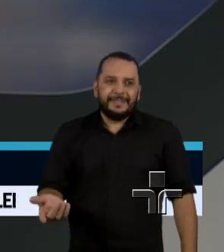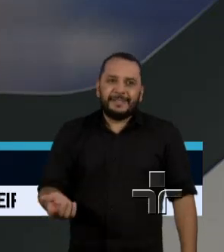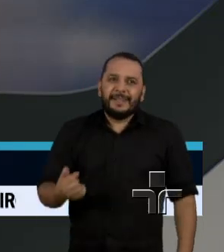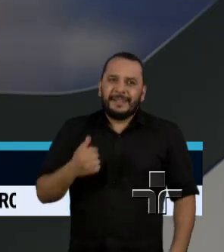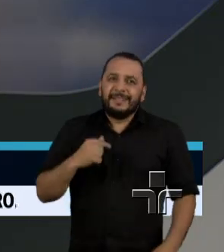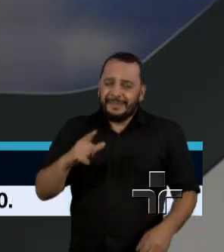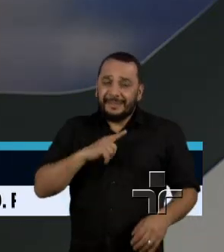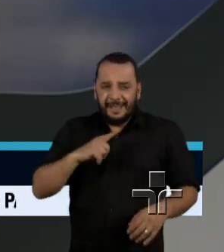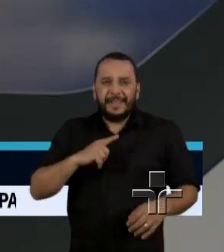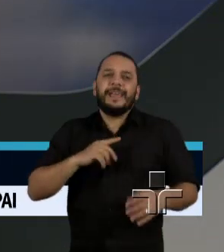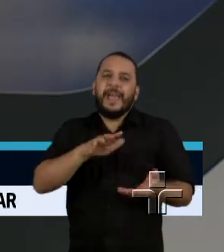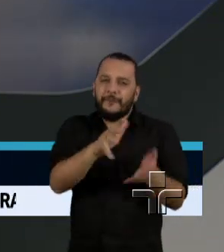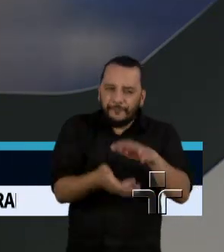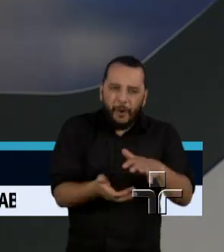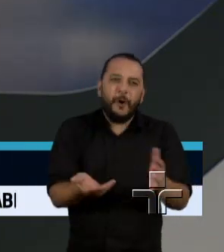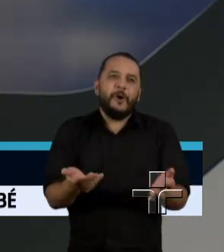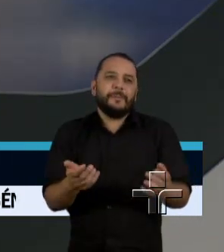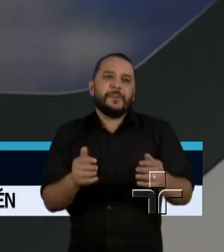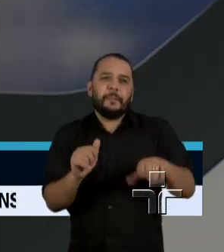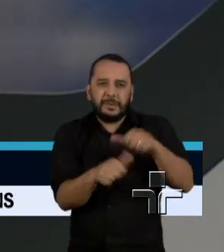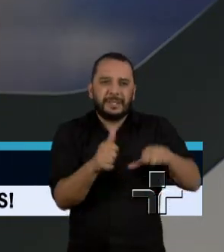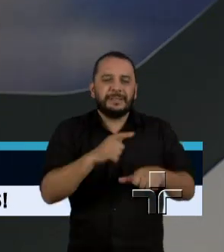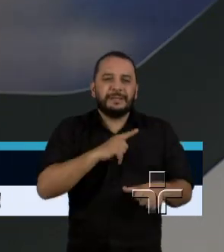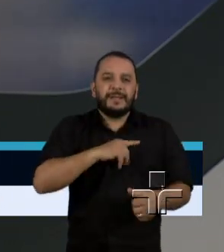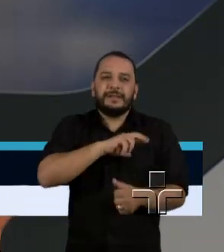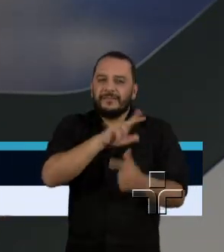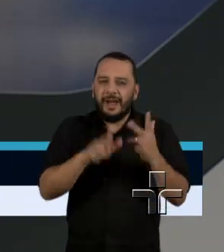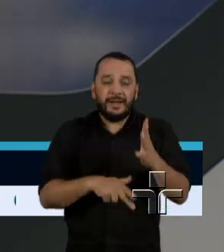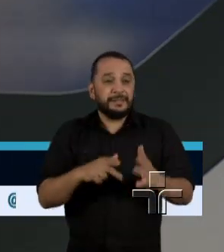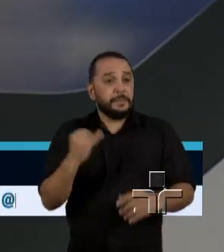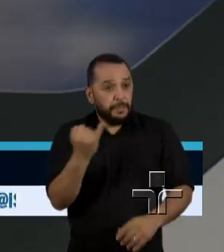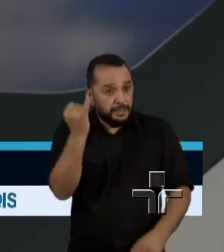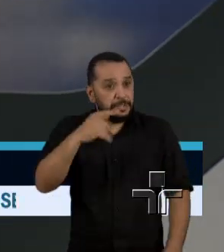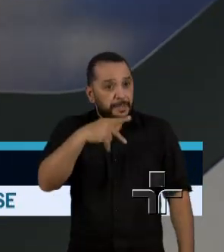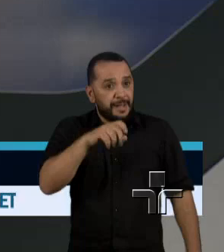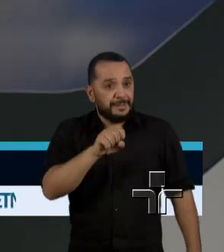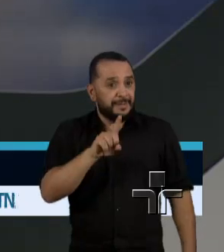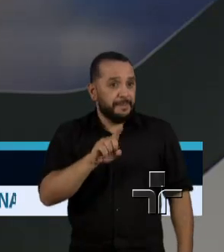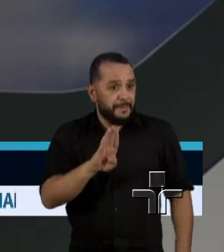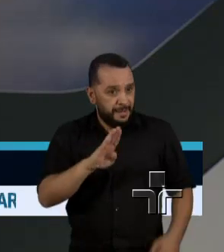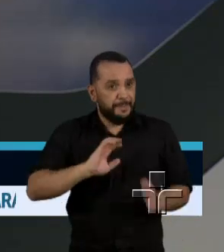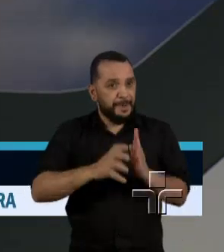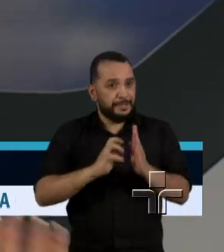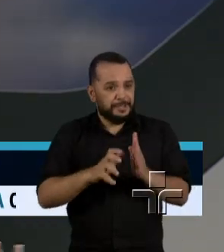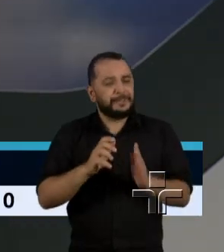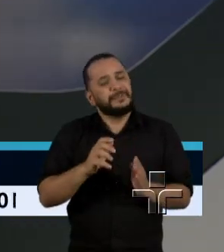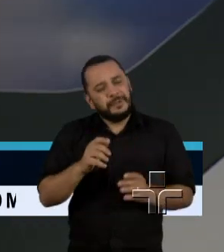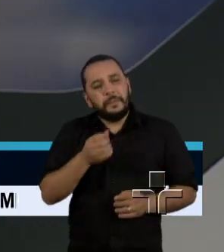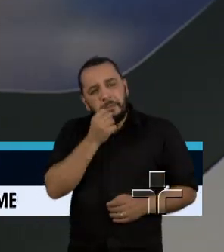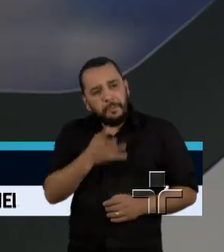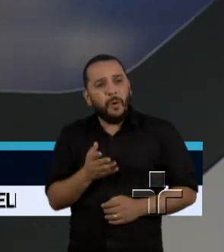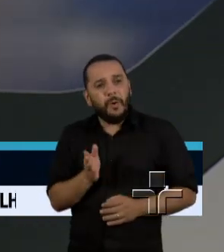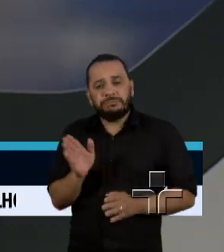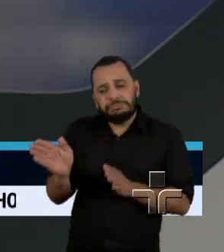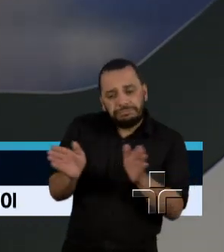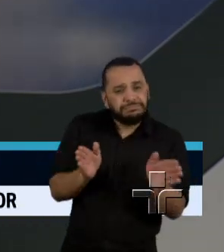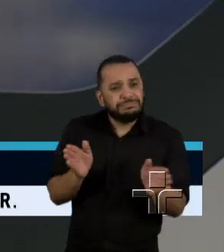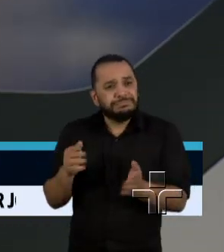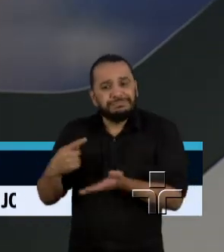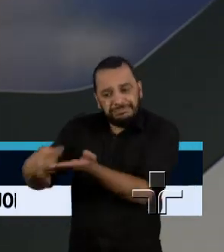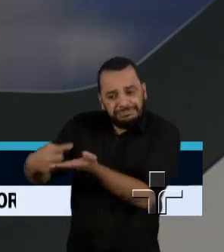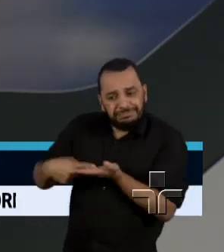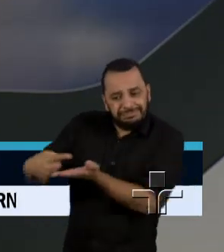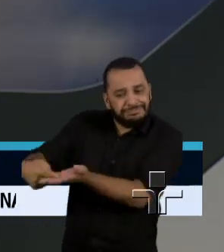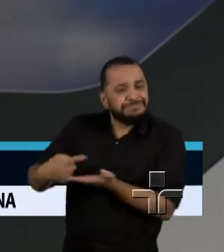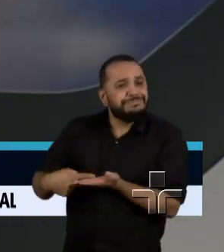de alterações, reformas. É importante para o PSDB, então acho que interessou para os dois lados e eles fecharam esse